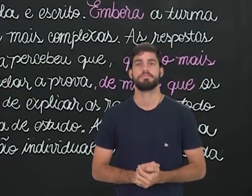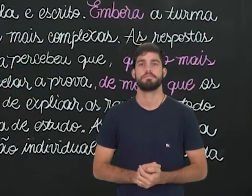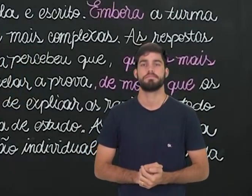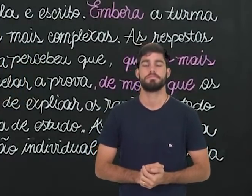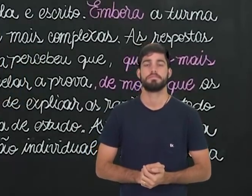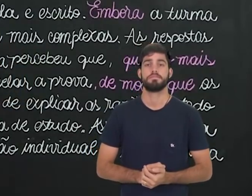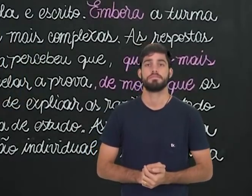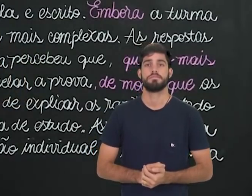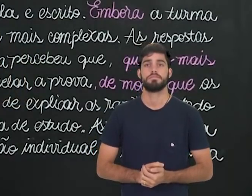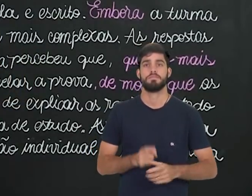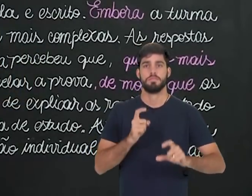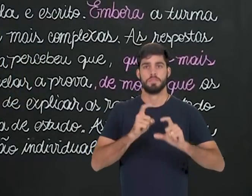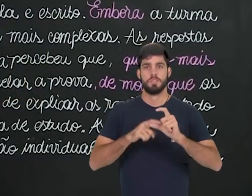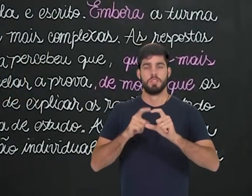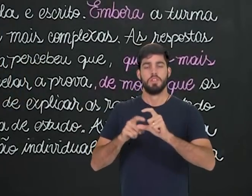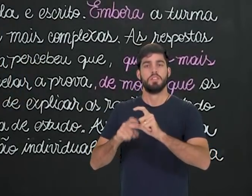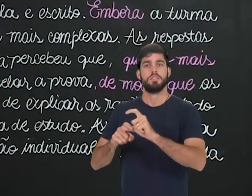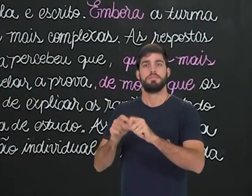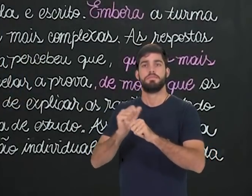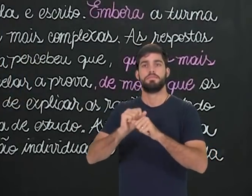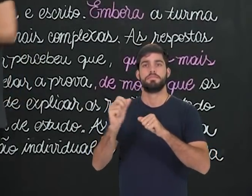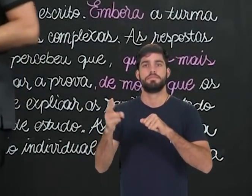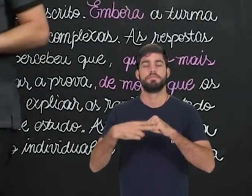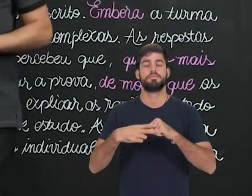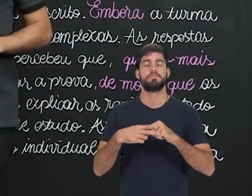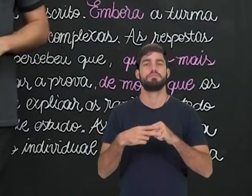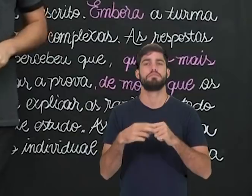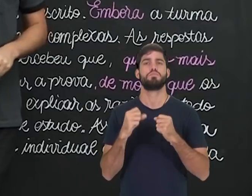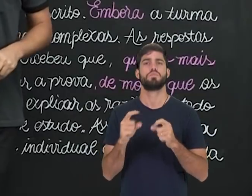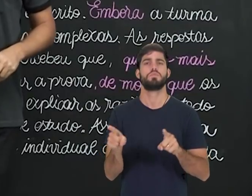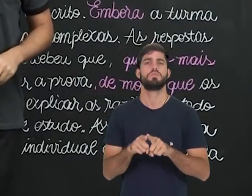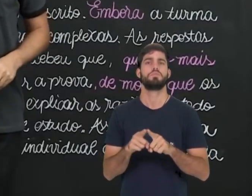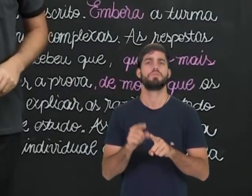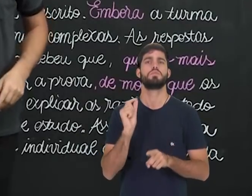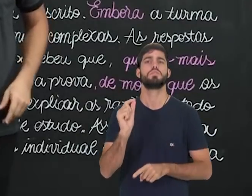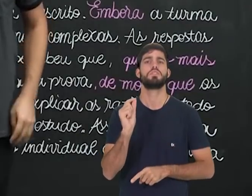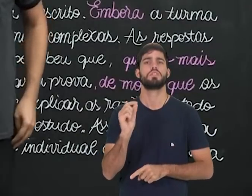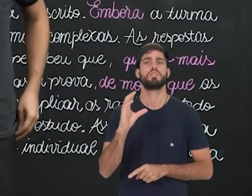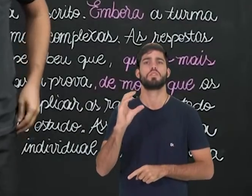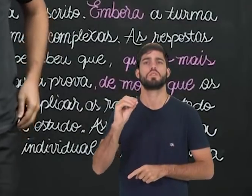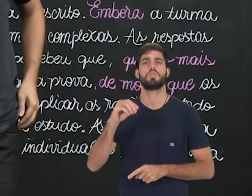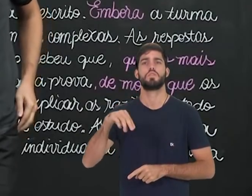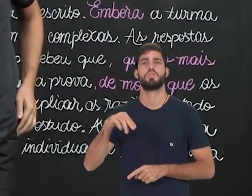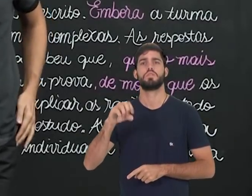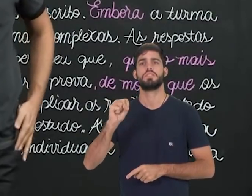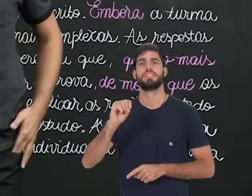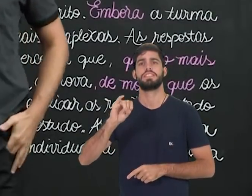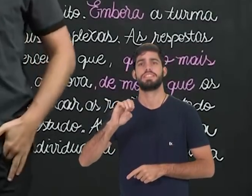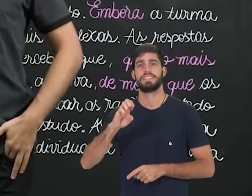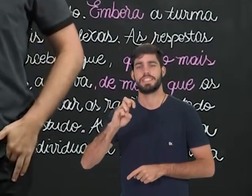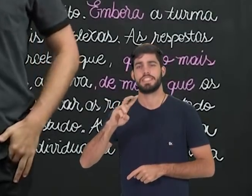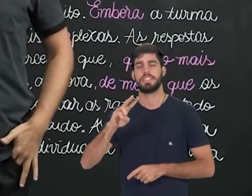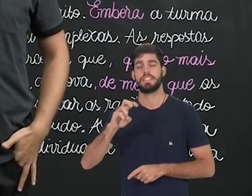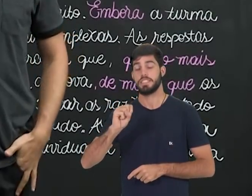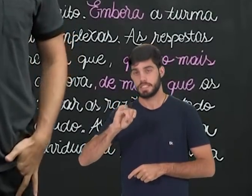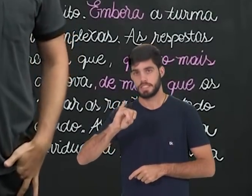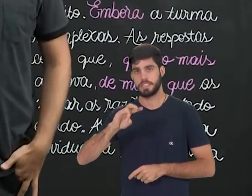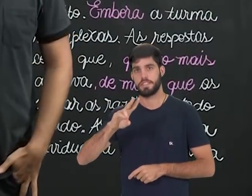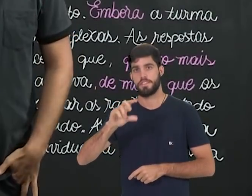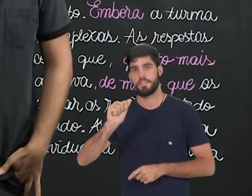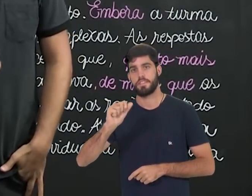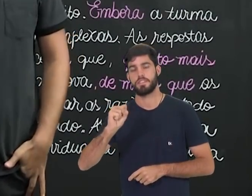subordinadas adverbiais também podem ser concessivas, iniciadas por conjunções que estabelecem a ideia